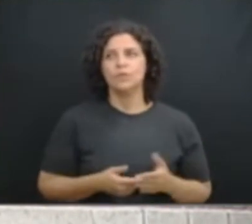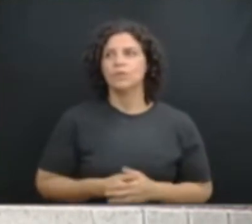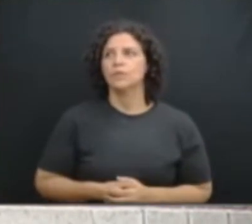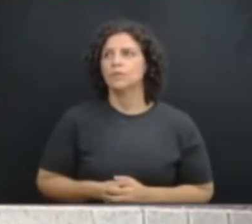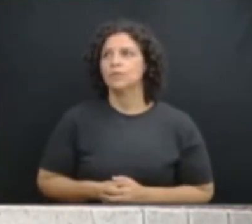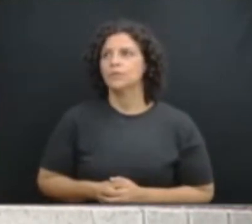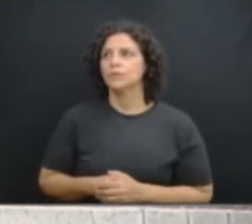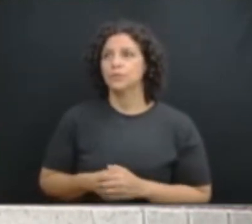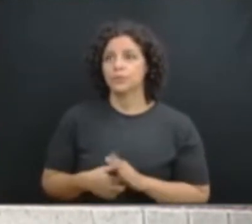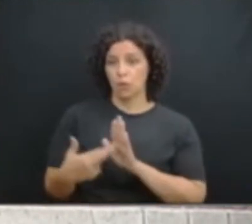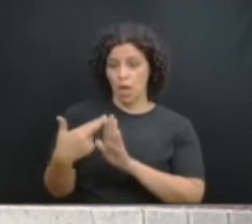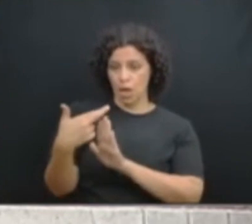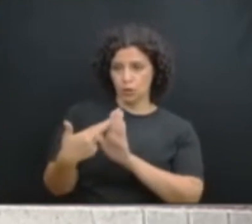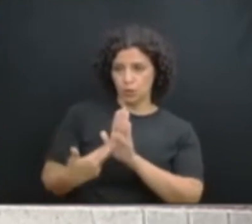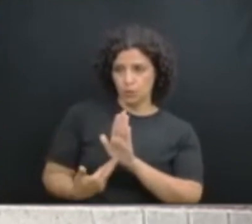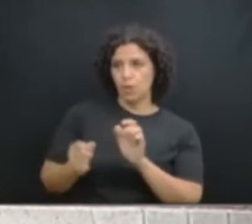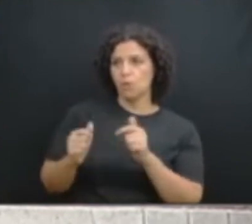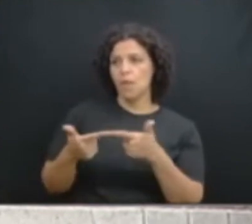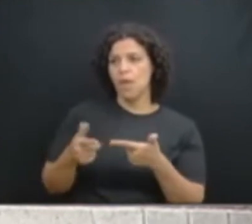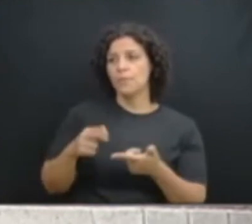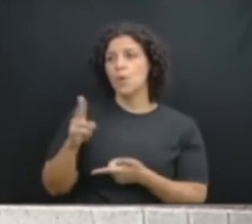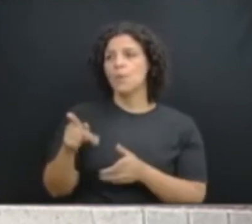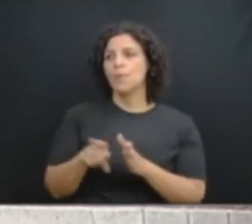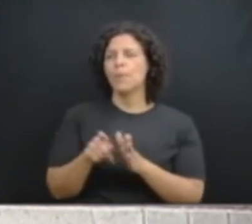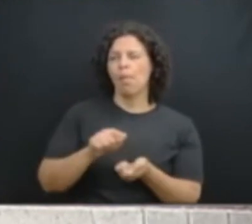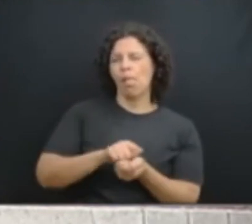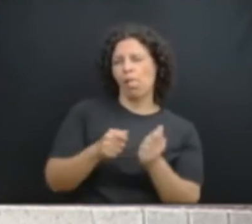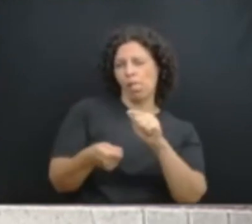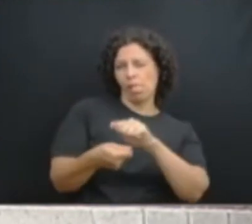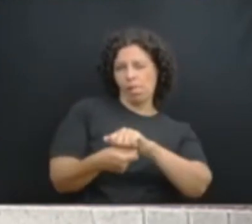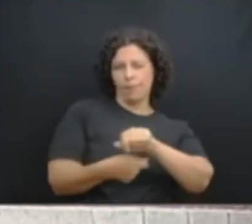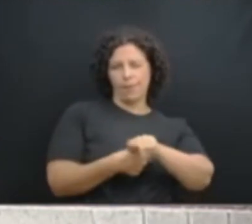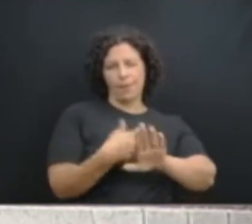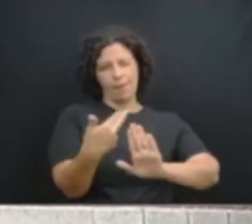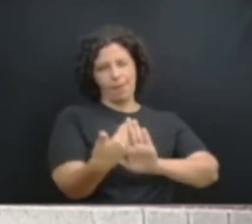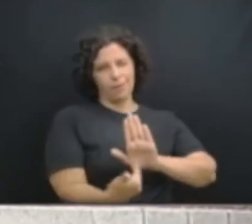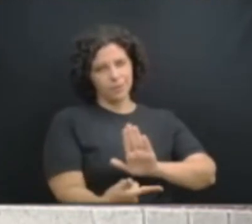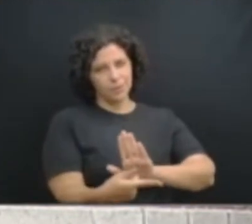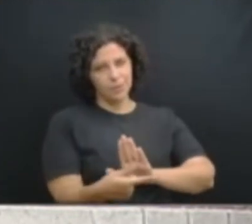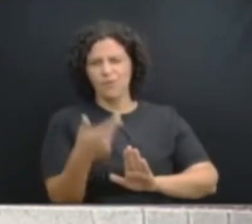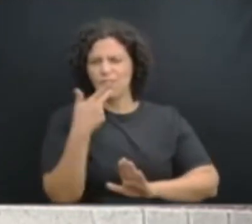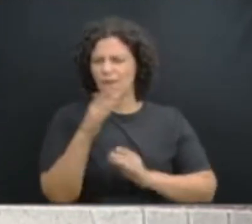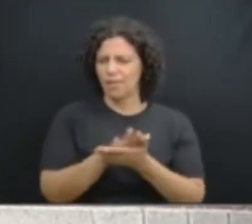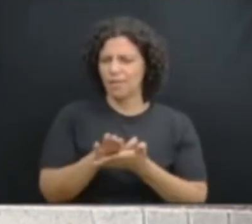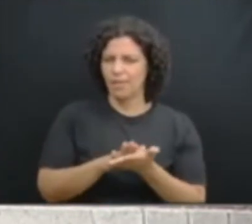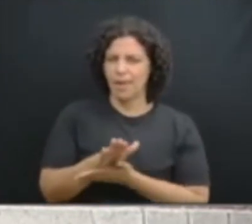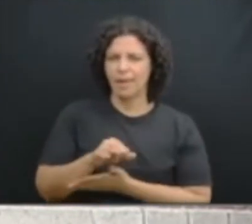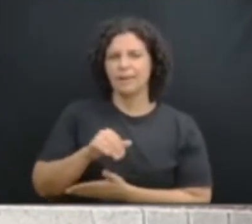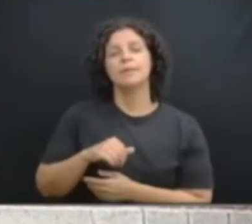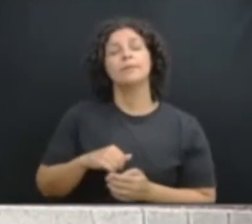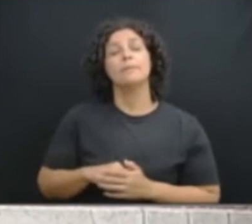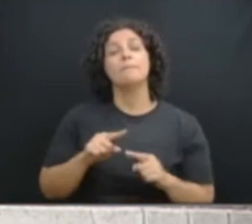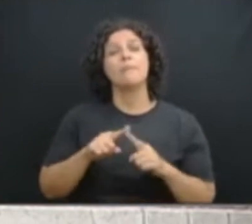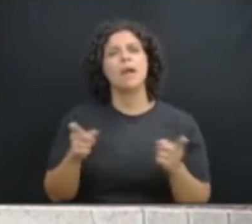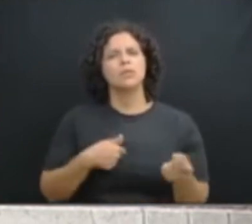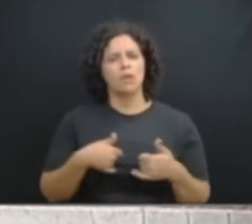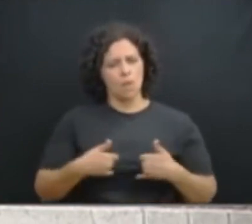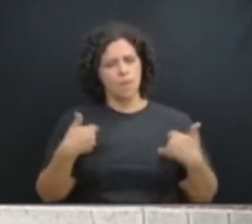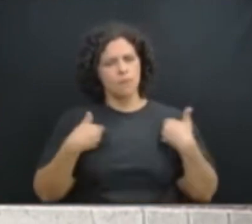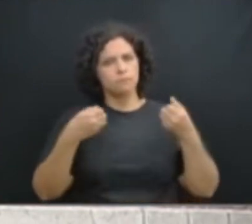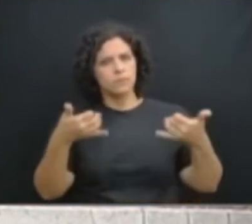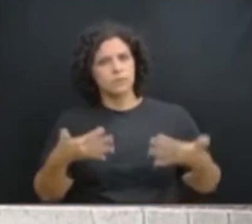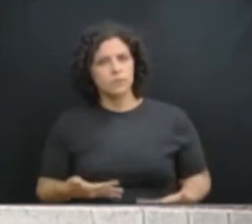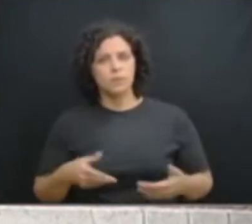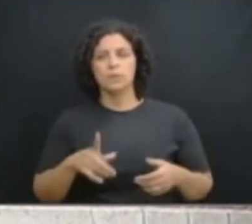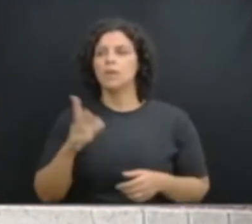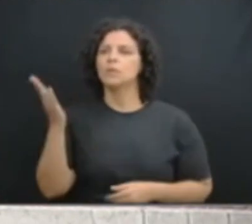no regimento, ou melhor, numa manobra de regimento, que eu não vou falar. Mas eu tenho orgulho em dizer